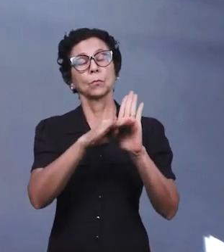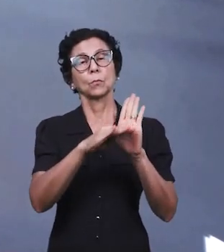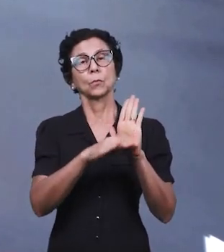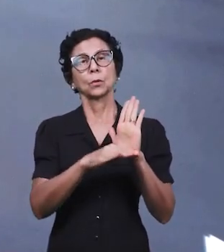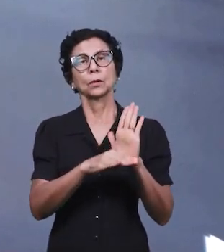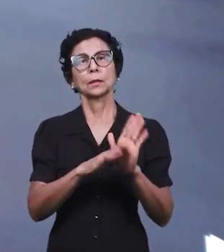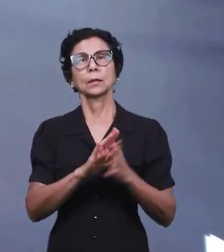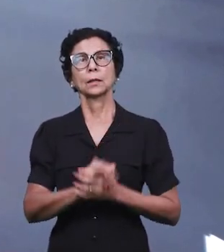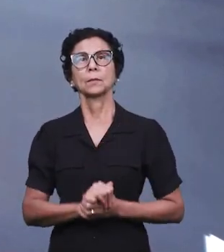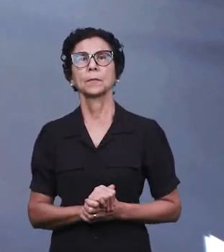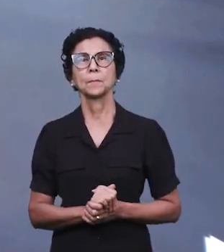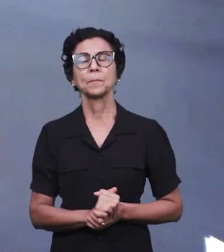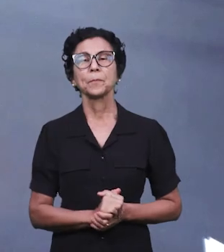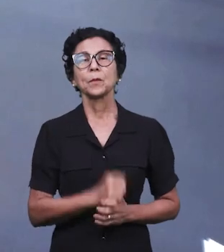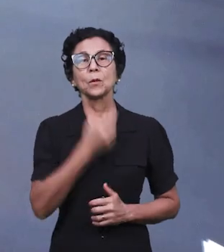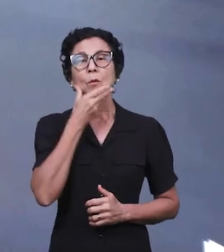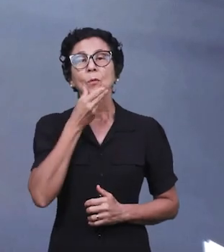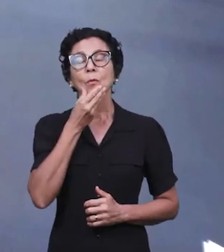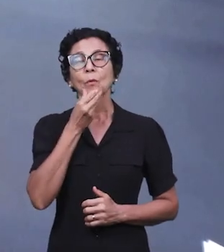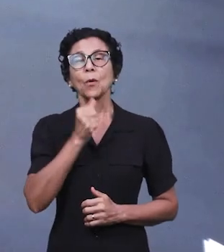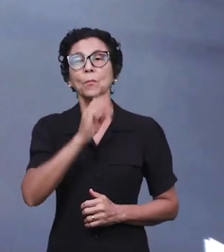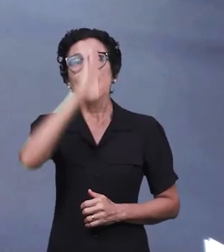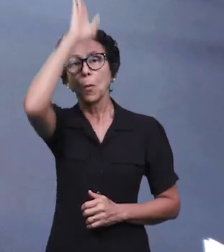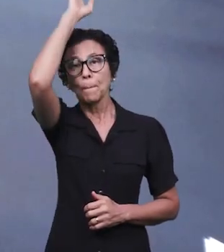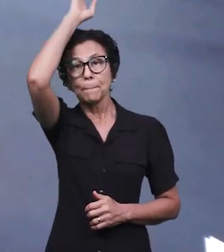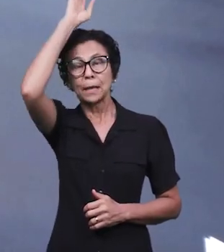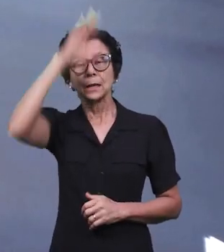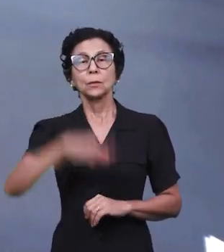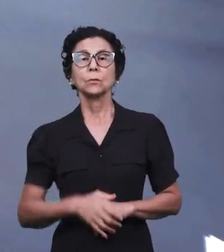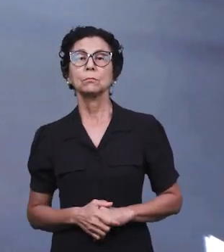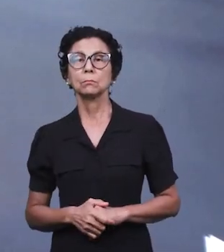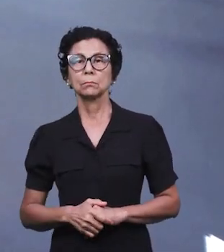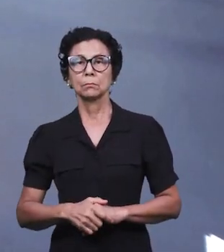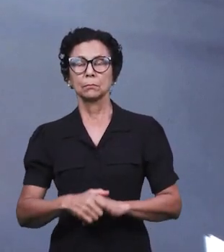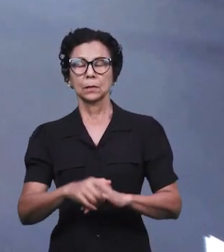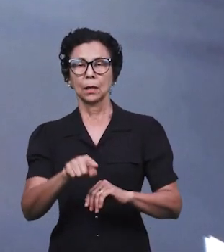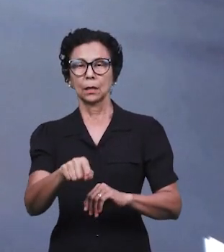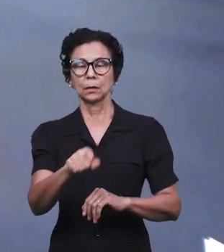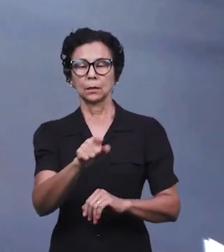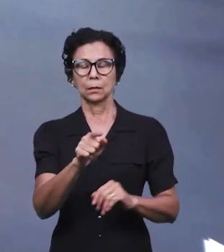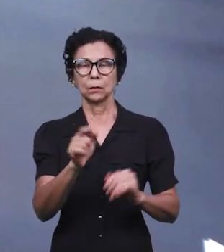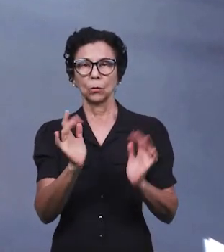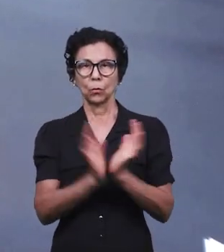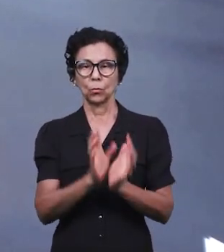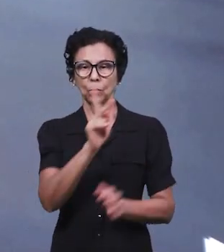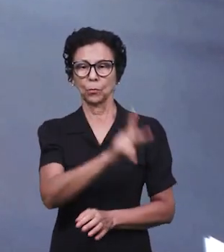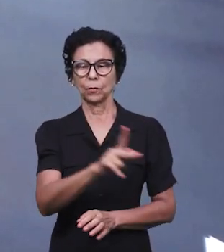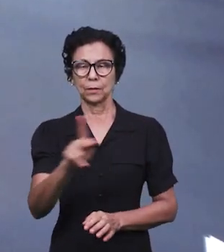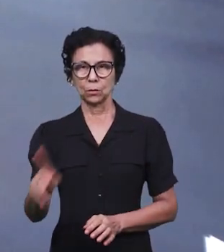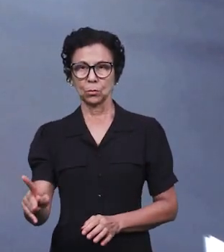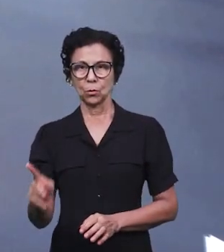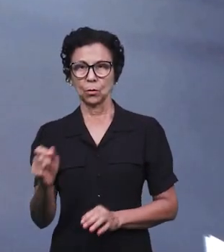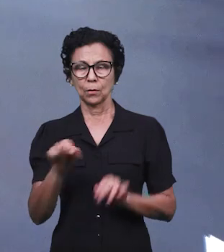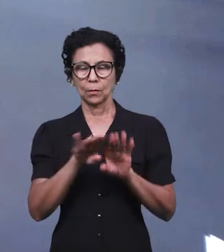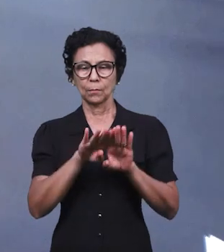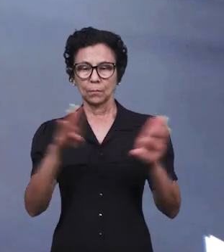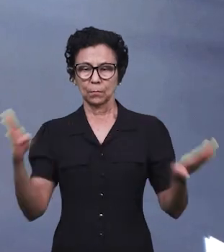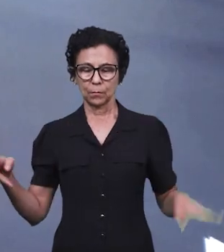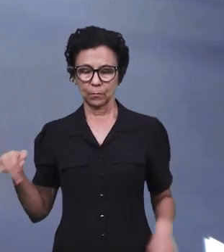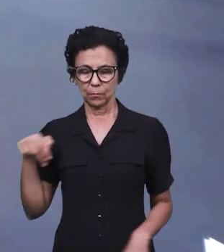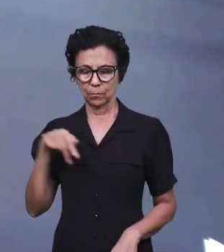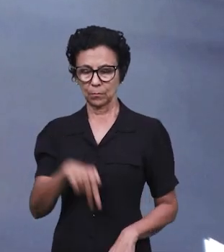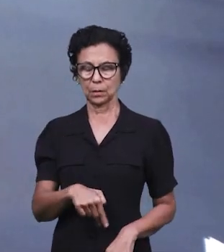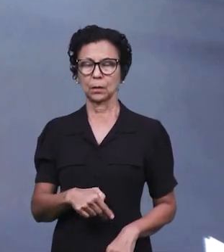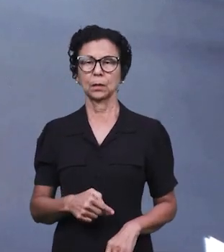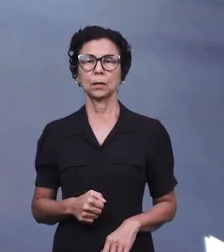bombeiro está dando aula para os professores. Então, os professores hoje da rede municipal e da